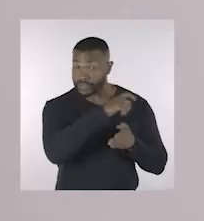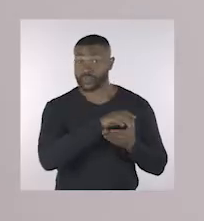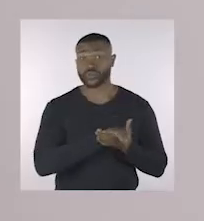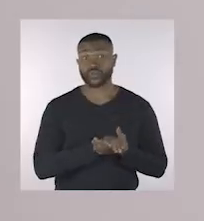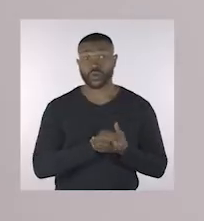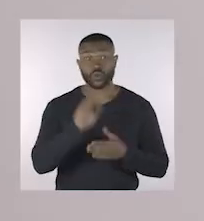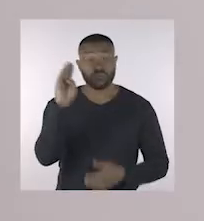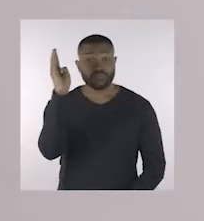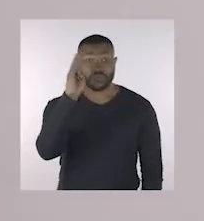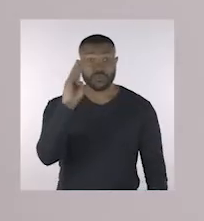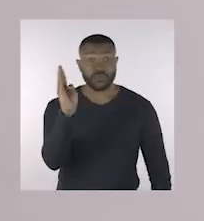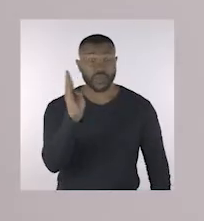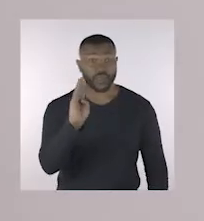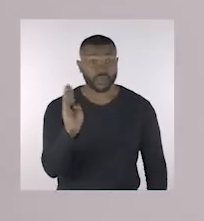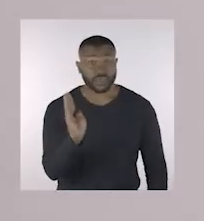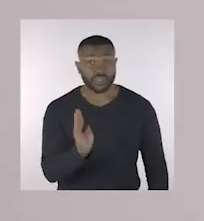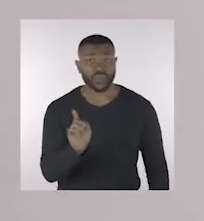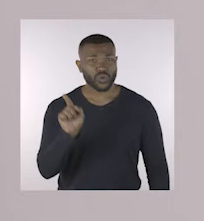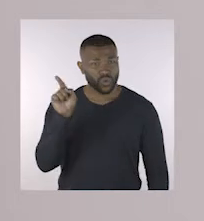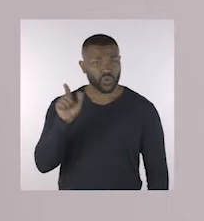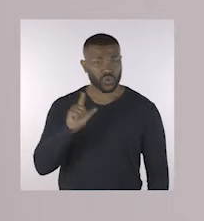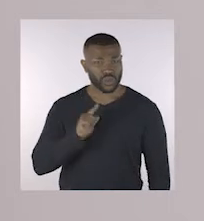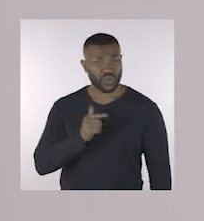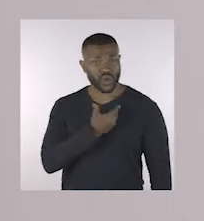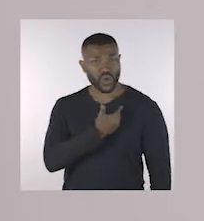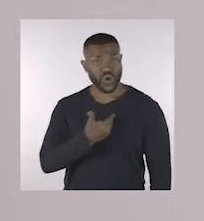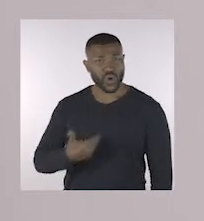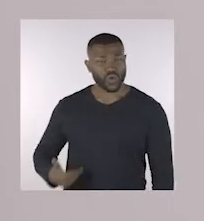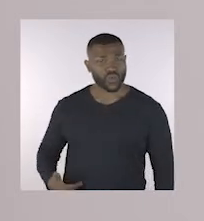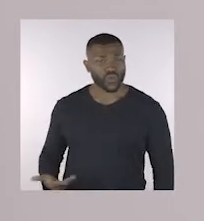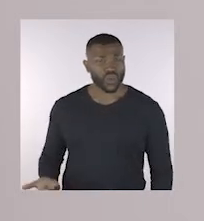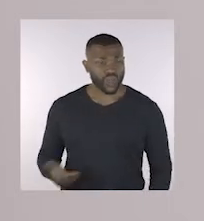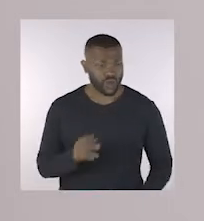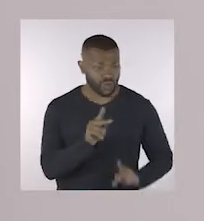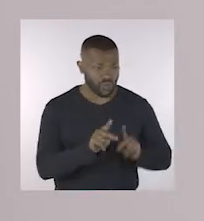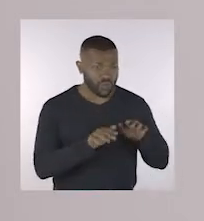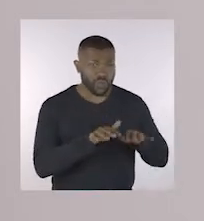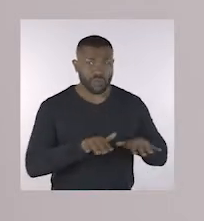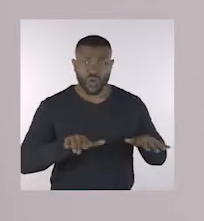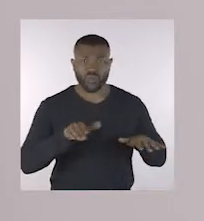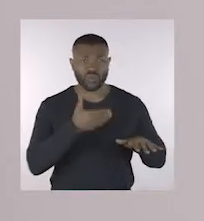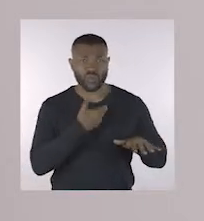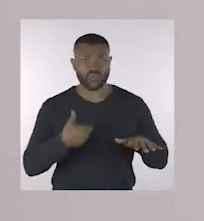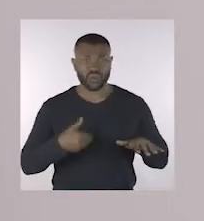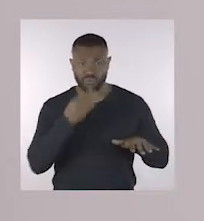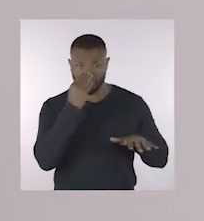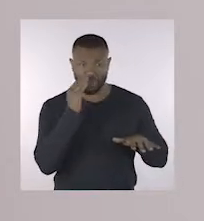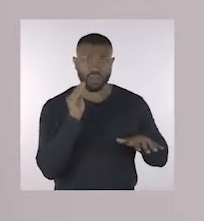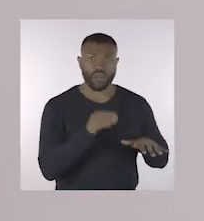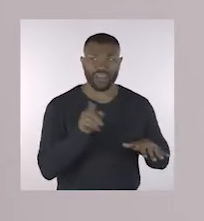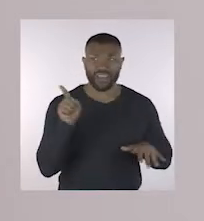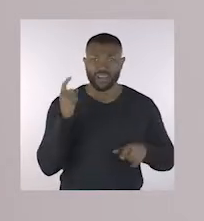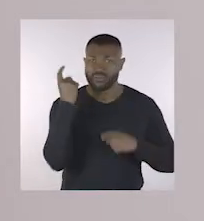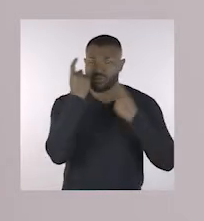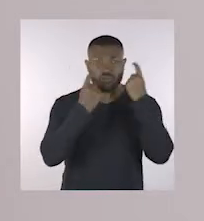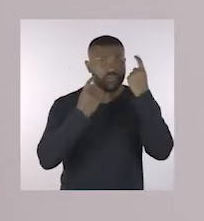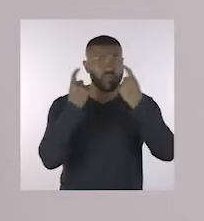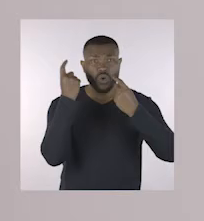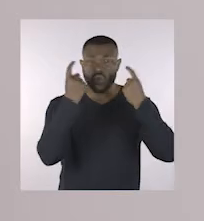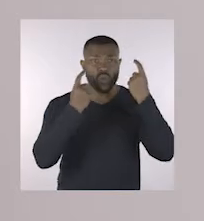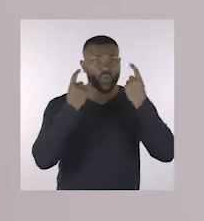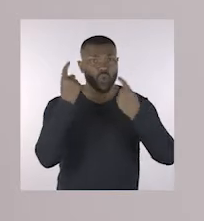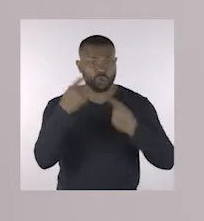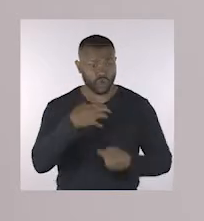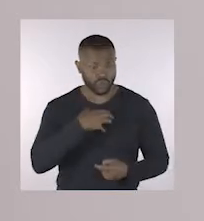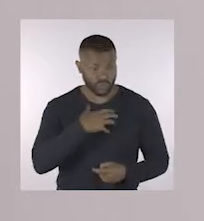em que o Brasil é tem um governo que despreza a população e não se preocupa se